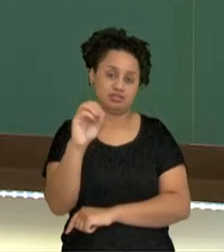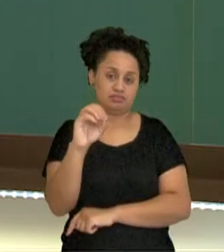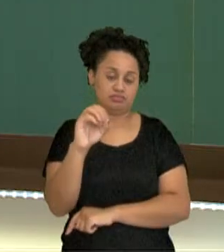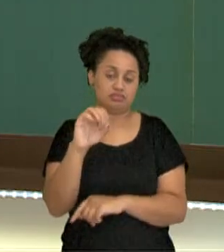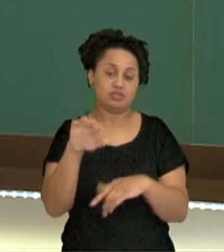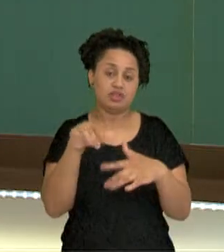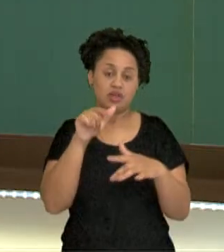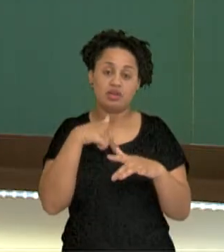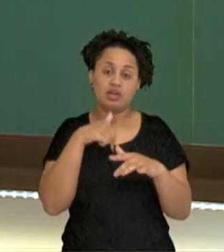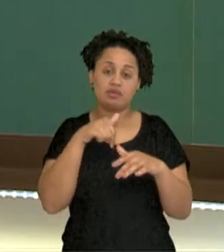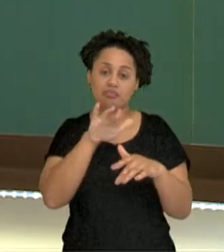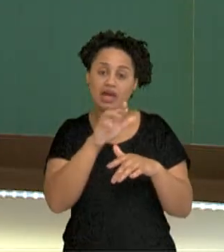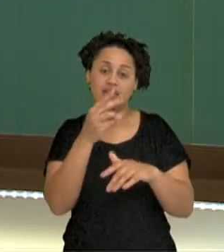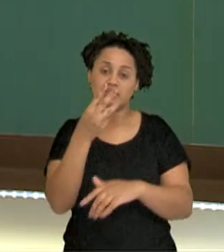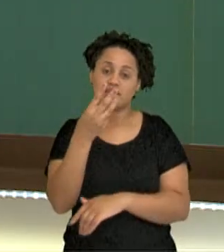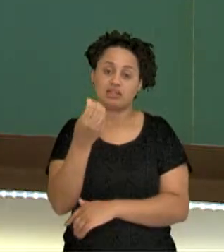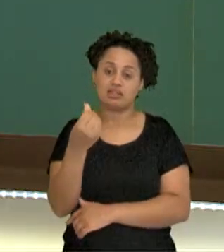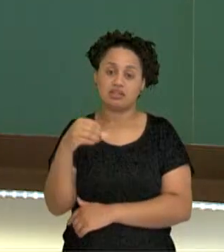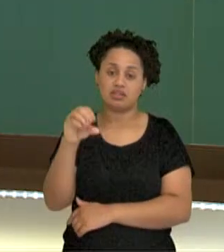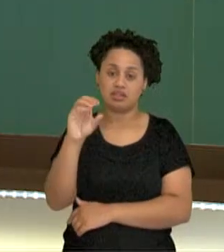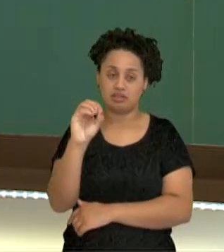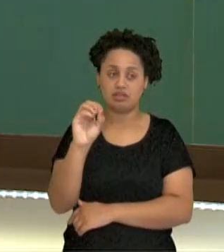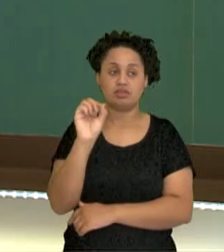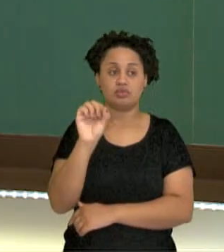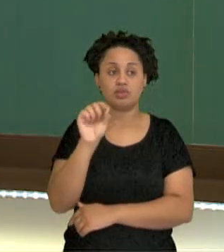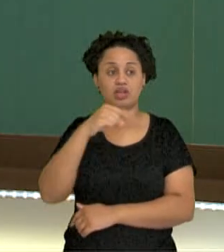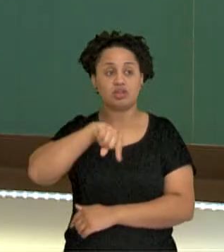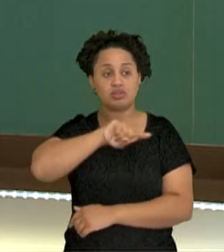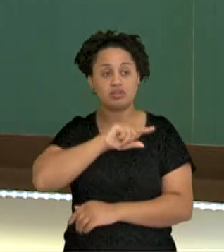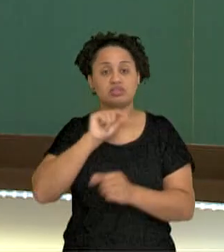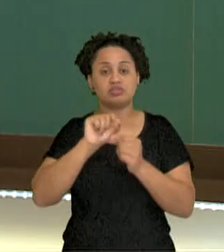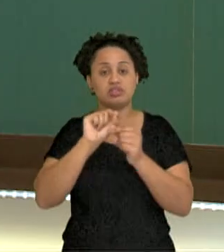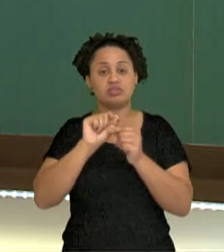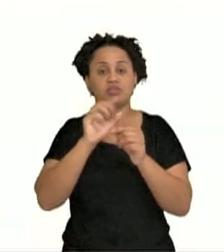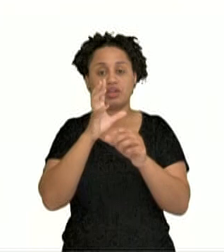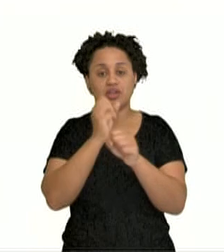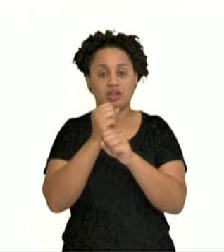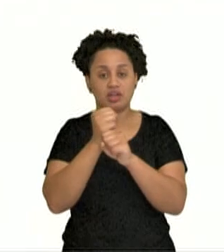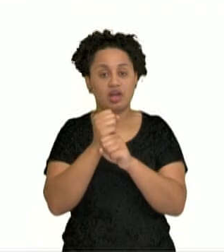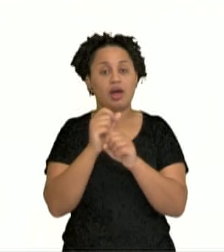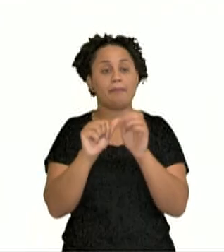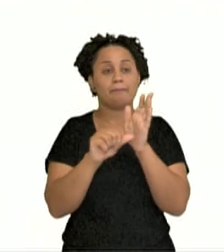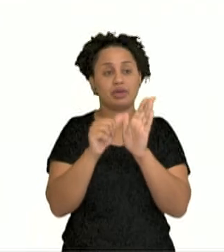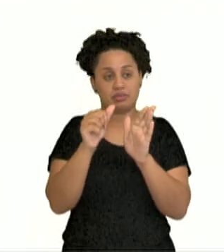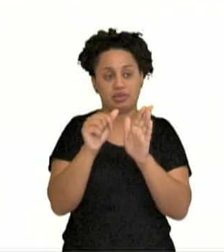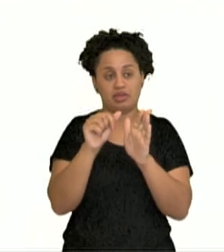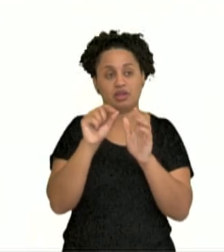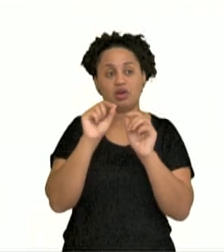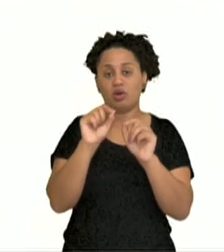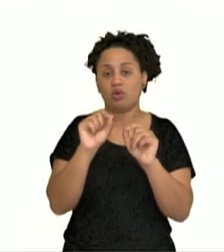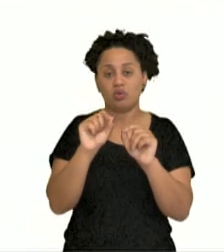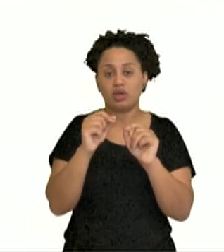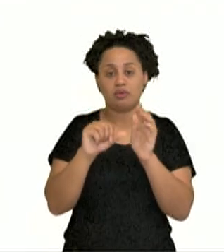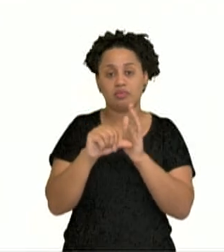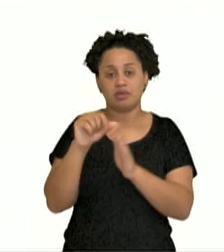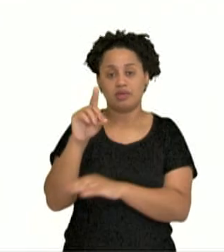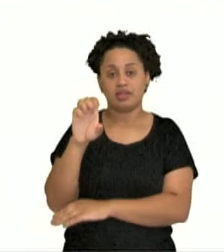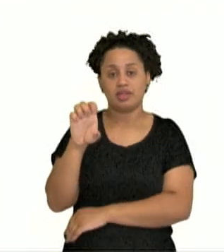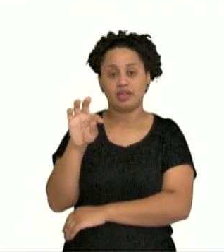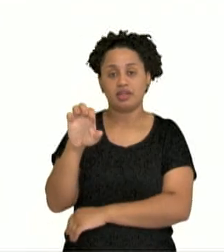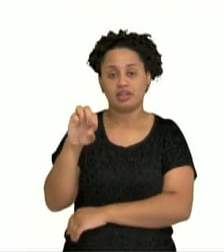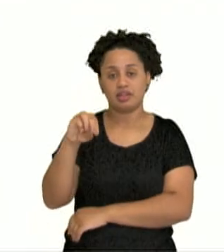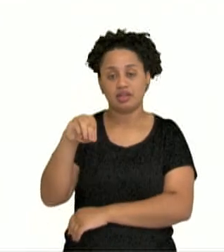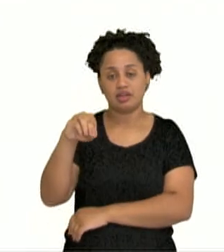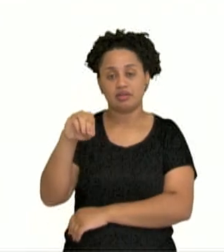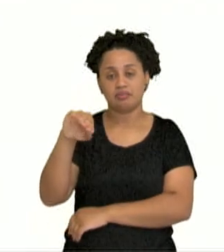ângulos maiores do que 360 graus, nós calculamos a primeira determinação. O que é a primeira determinação? É